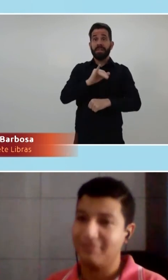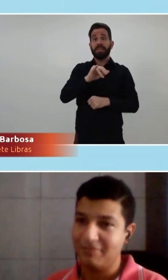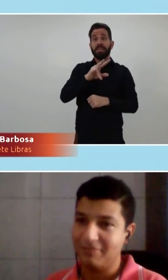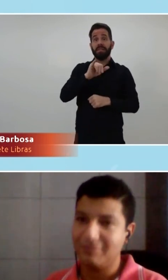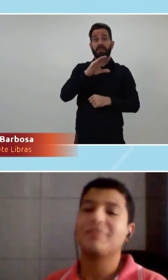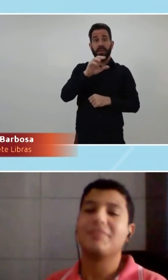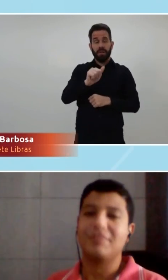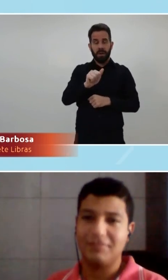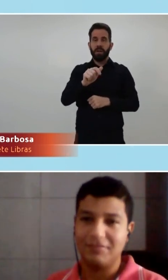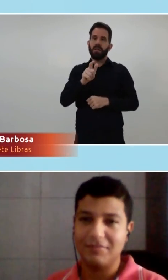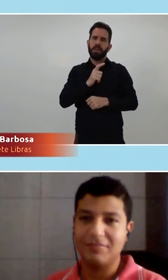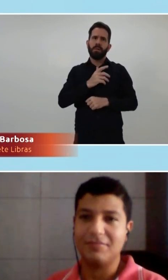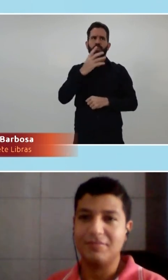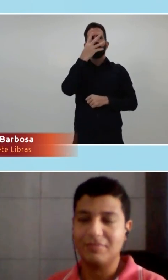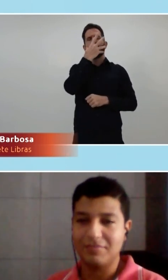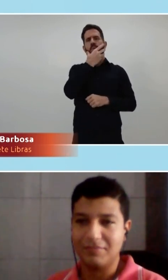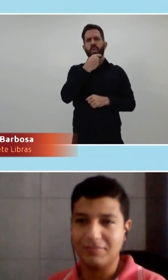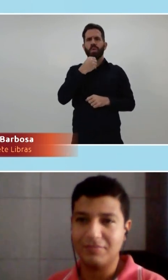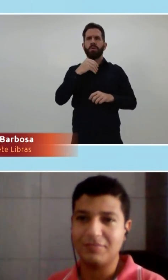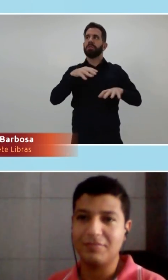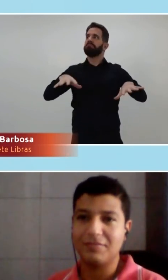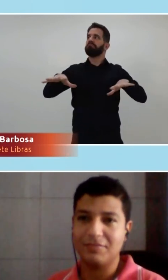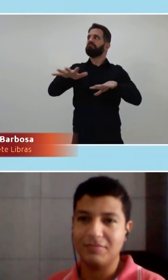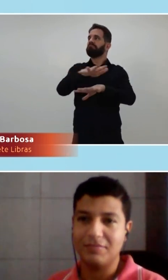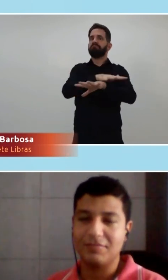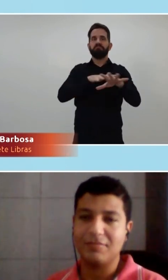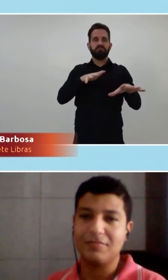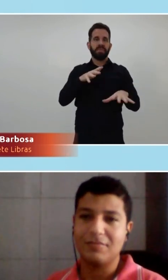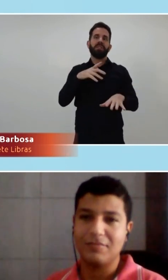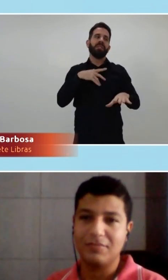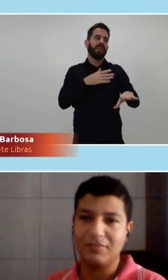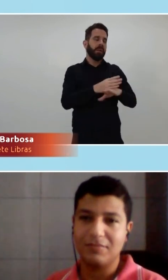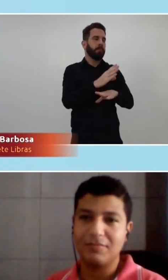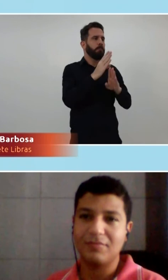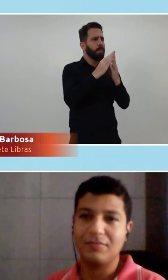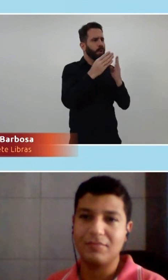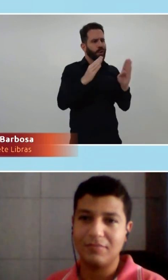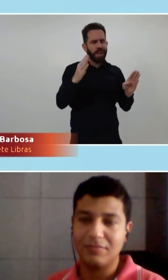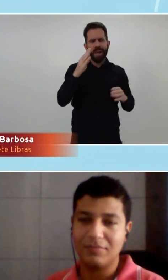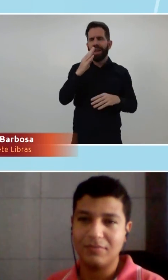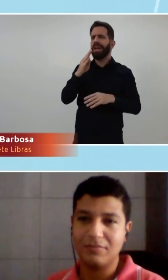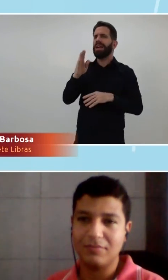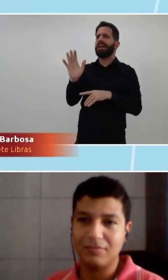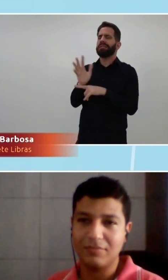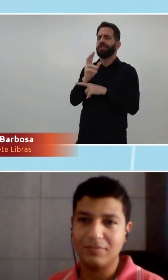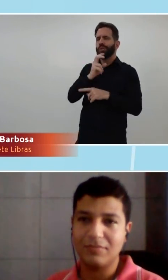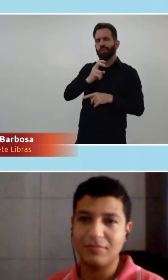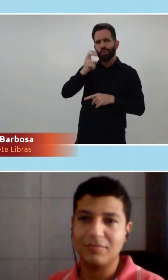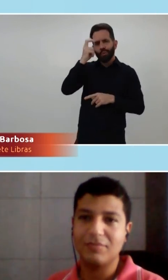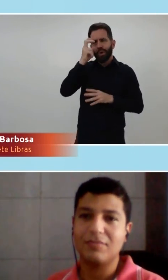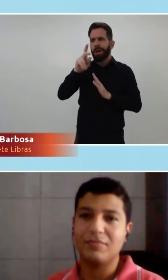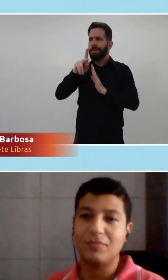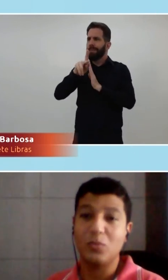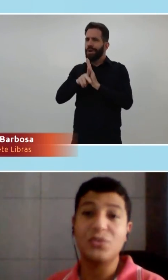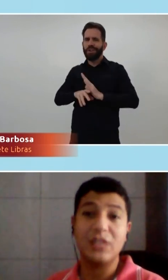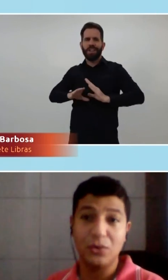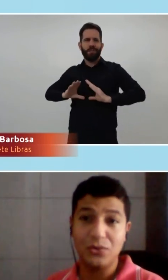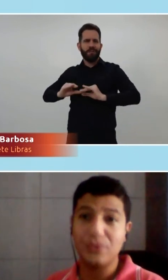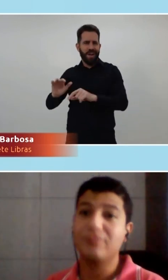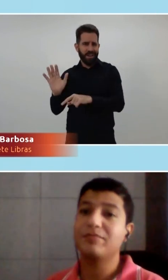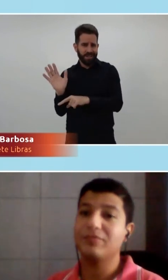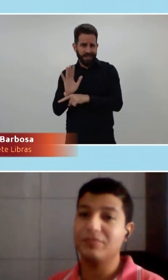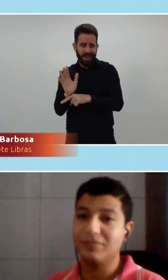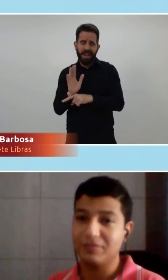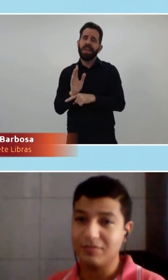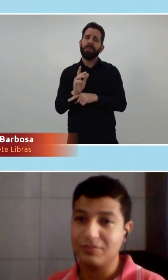da cidade de Goiânia. Você pode, além de ir à Biblioteca Pio Vargas, ao Cinecultura, conferir o Cinema Almofada, também ver ali os monumentos, os Museus.